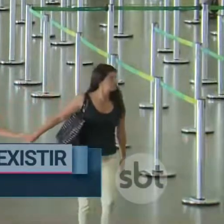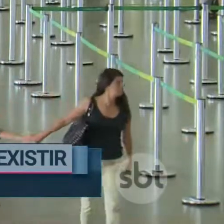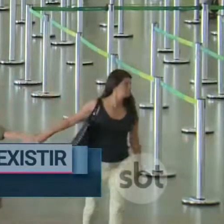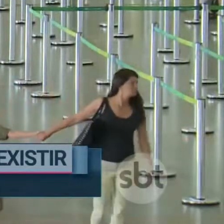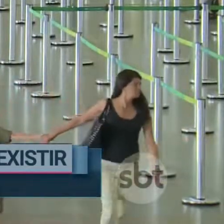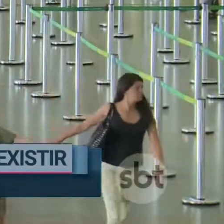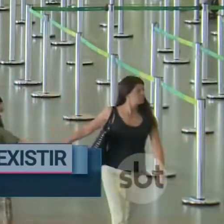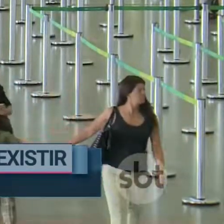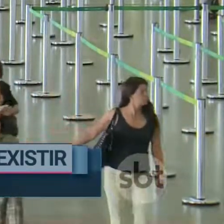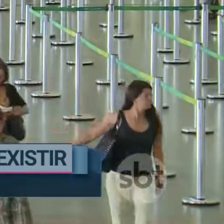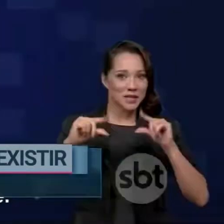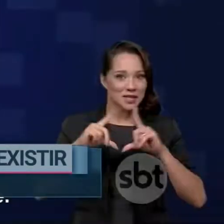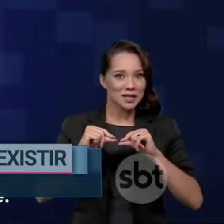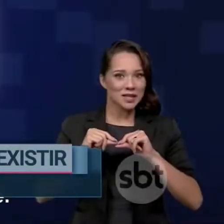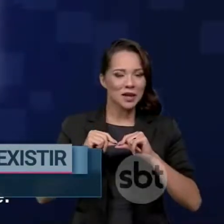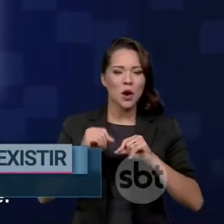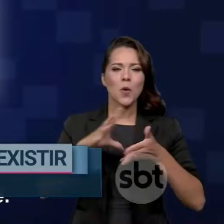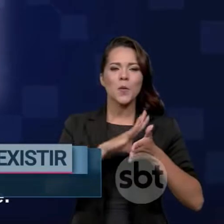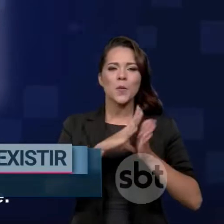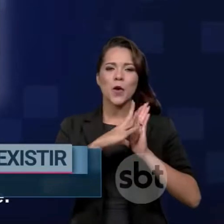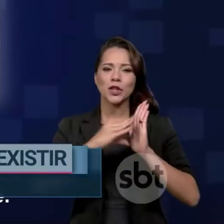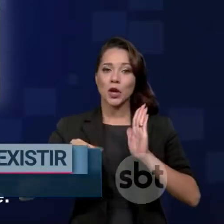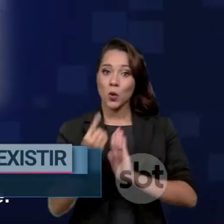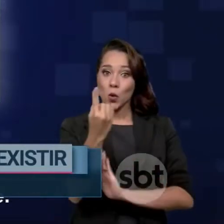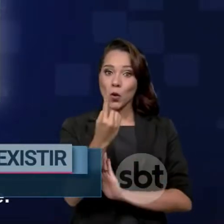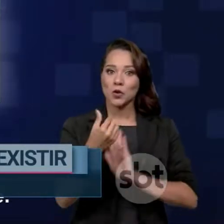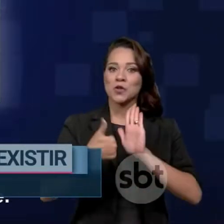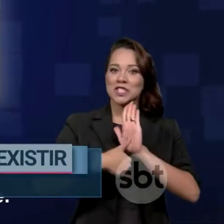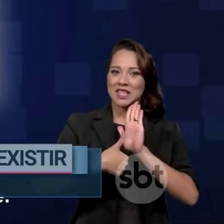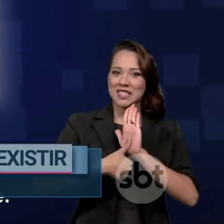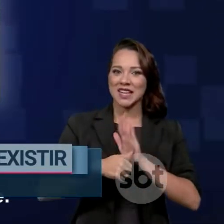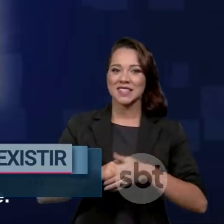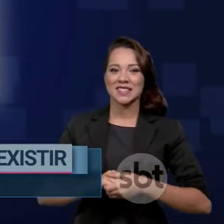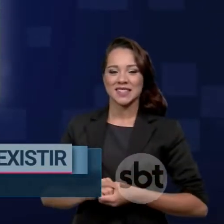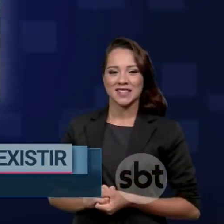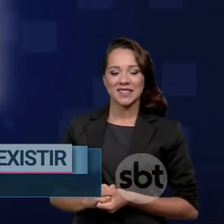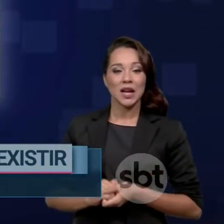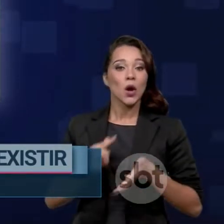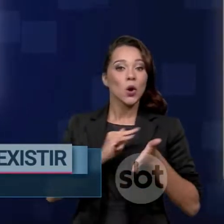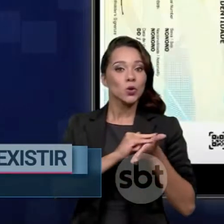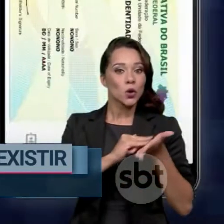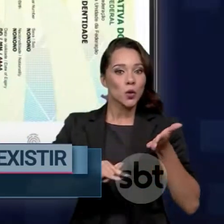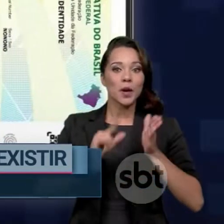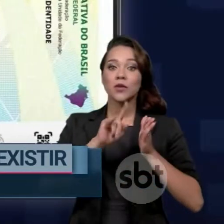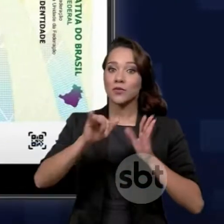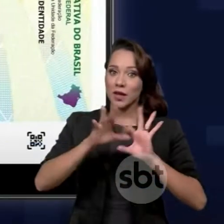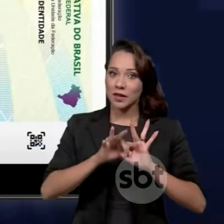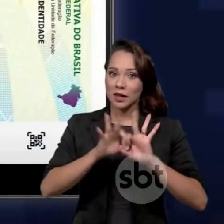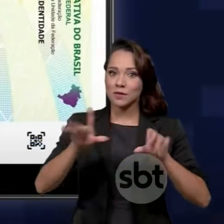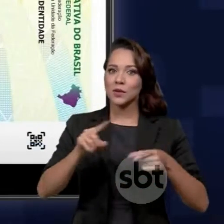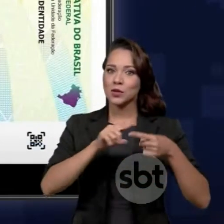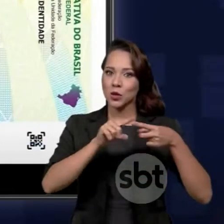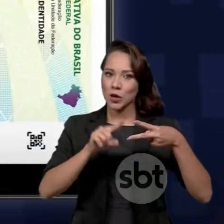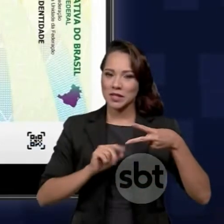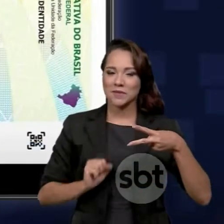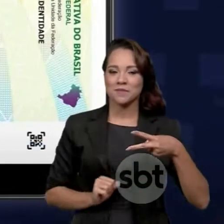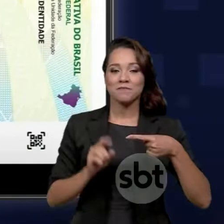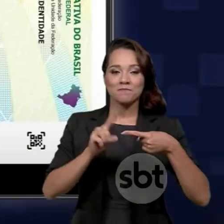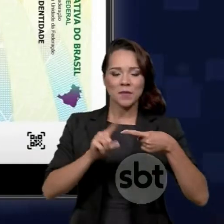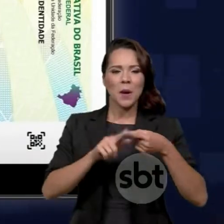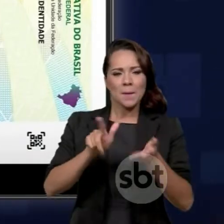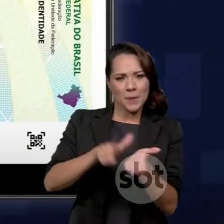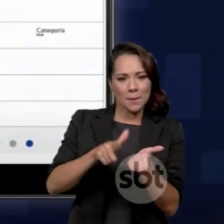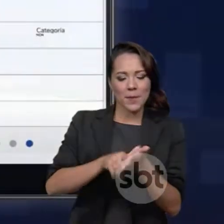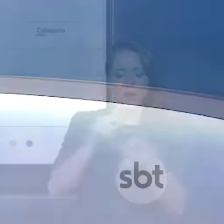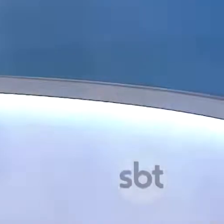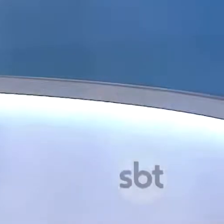como documento de viagem. O governo quer ampliar esse tratado para outros países e tentar facilitar a vida de quem viaja com